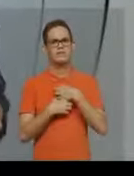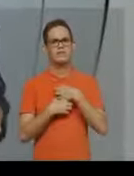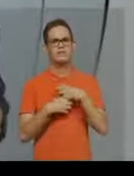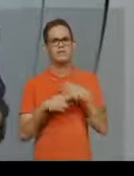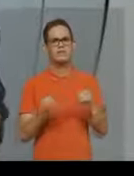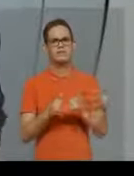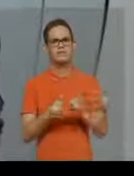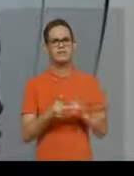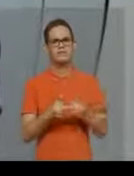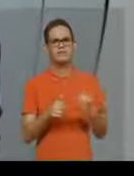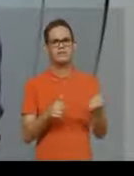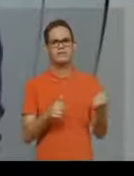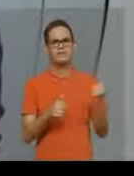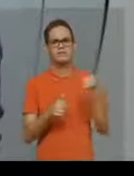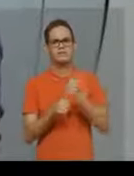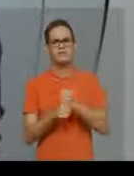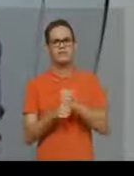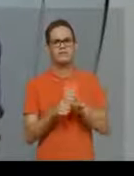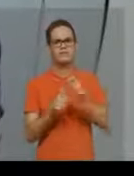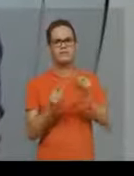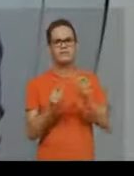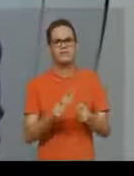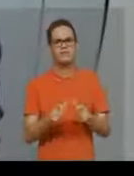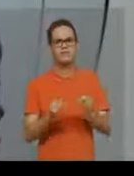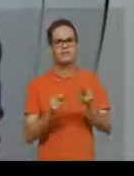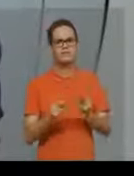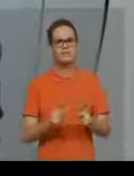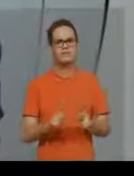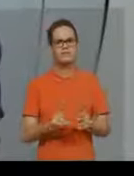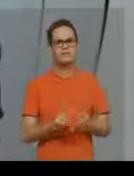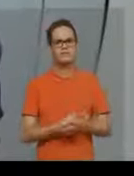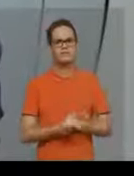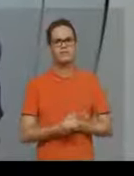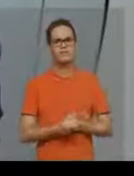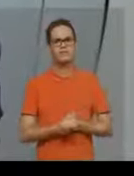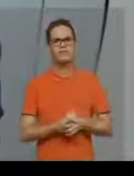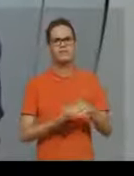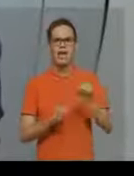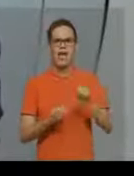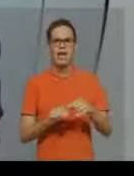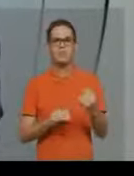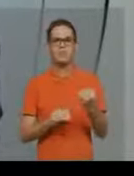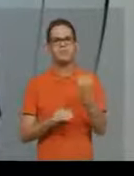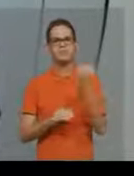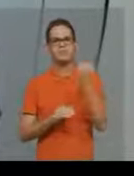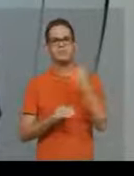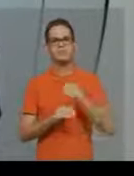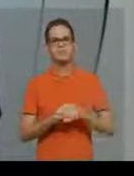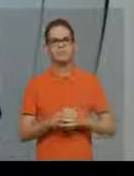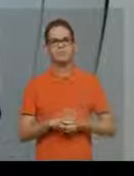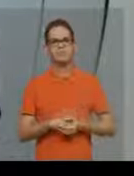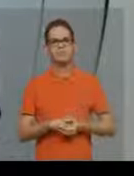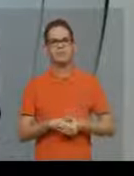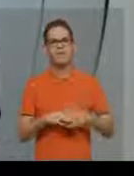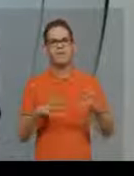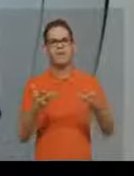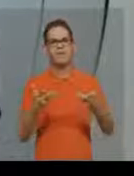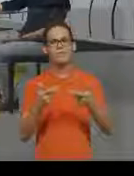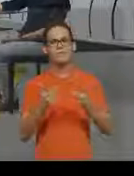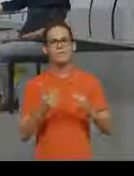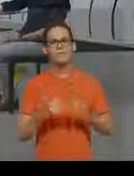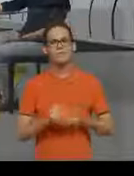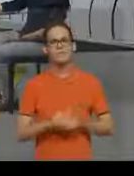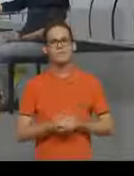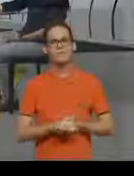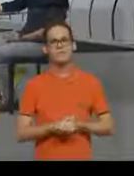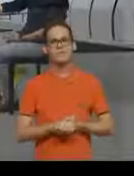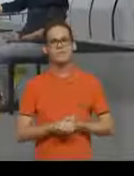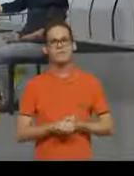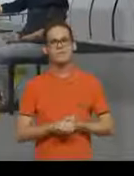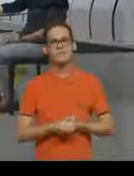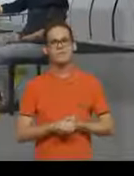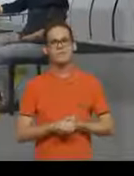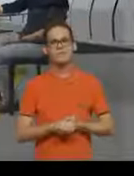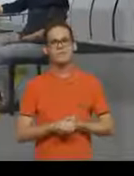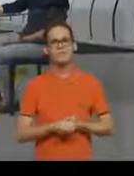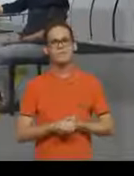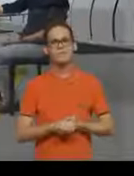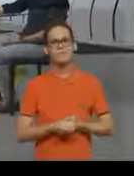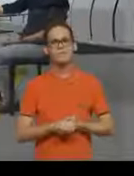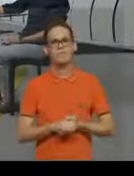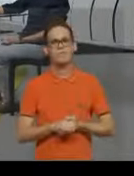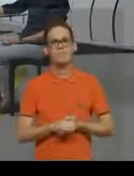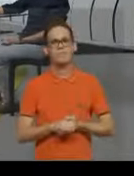coloca no lugar. Sim. Então ela é importante nessa parte da interculturalidade. Perfeito. Vamos